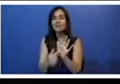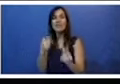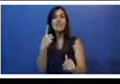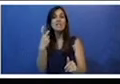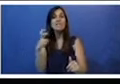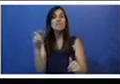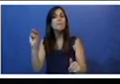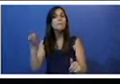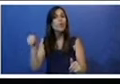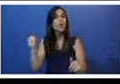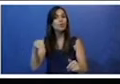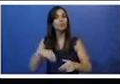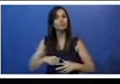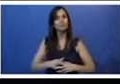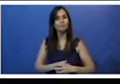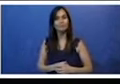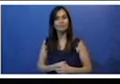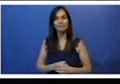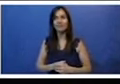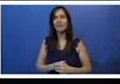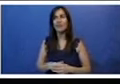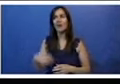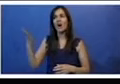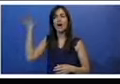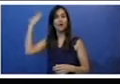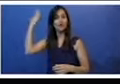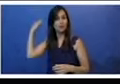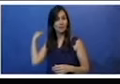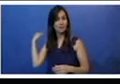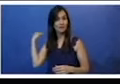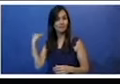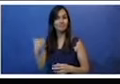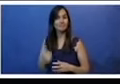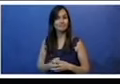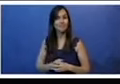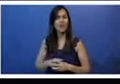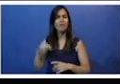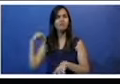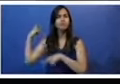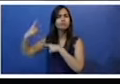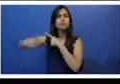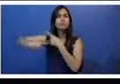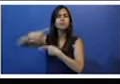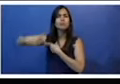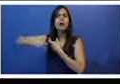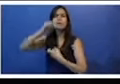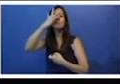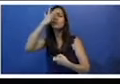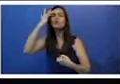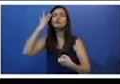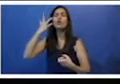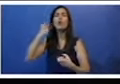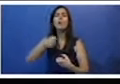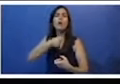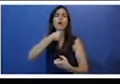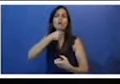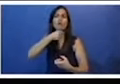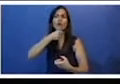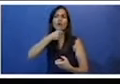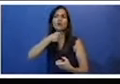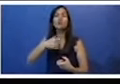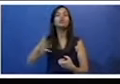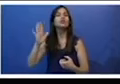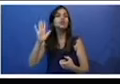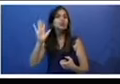15 minutos tá e antigamente pessoal e o pessoal de mais idade né Eu já ouvi isso